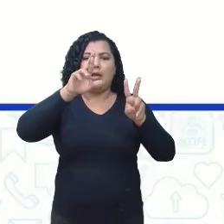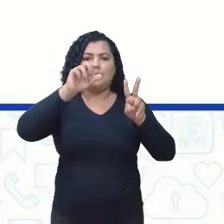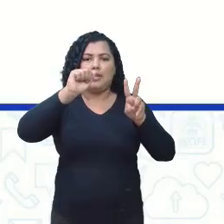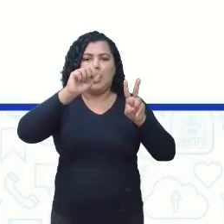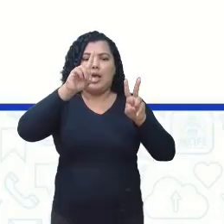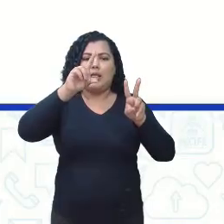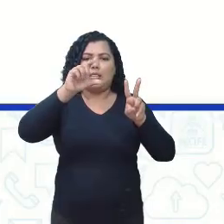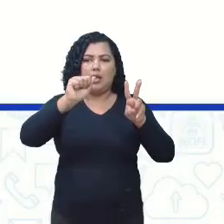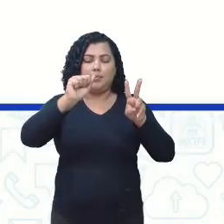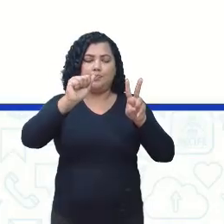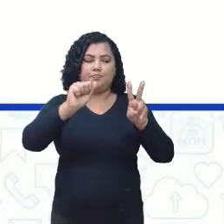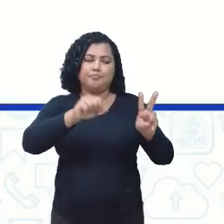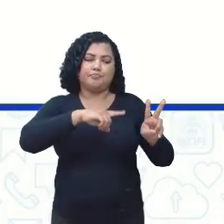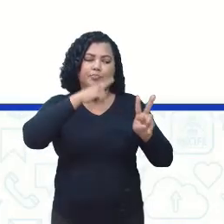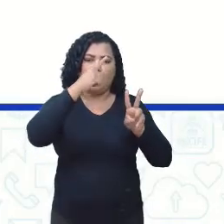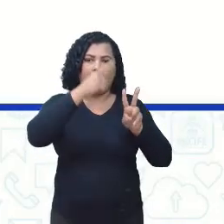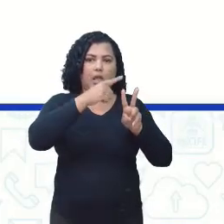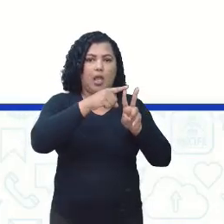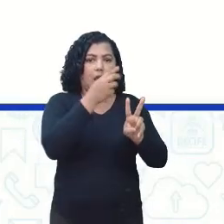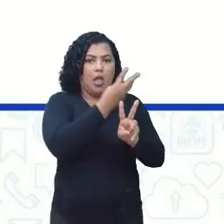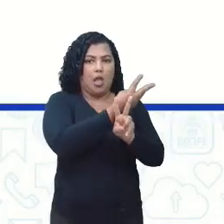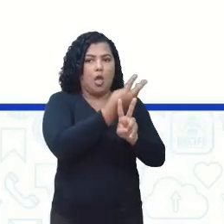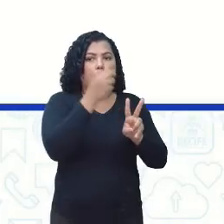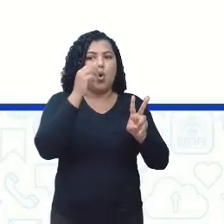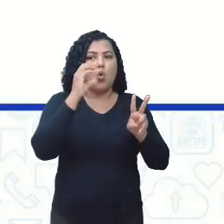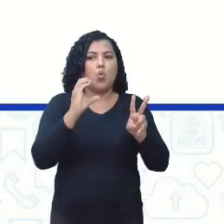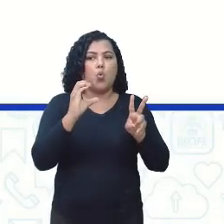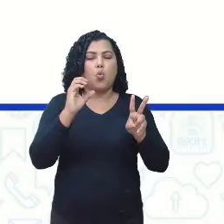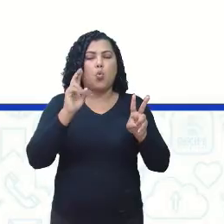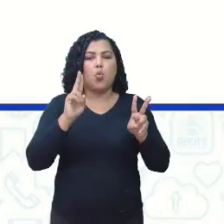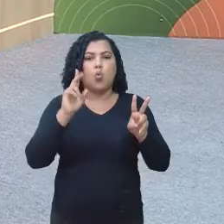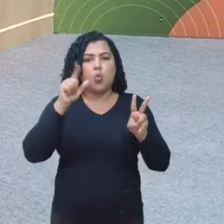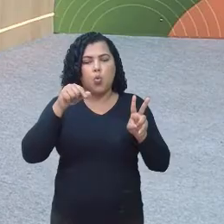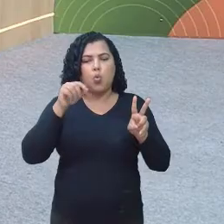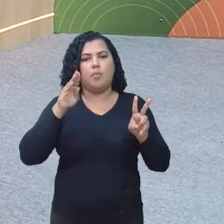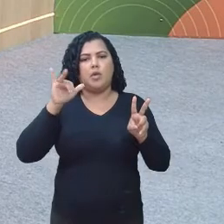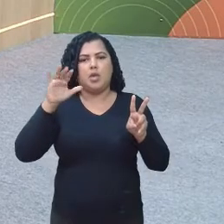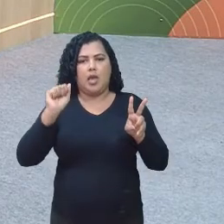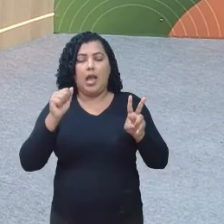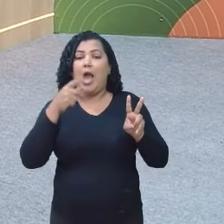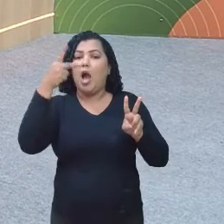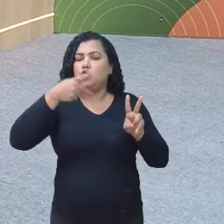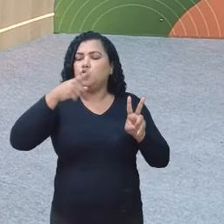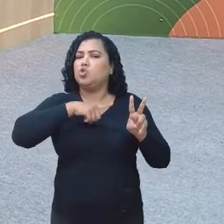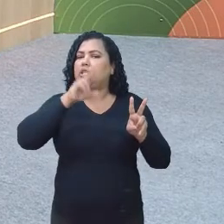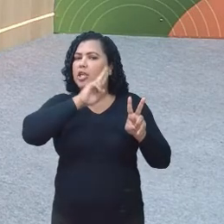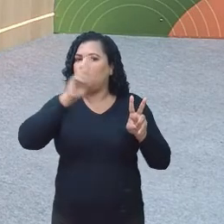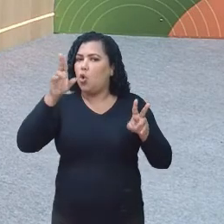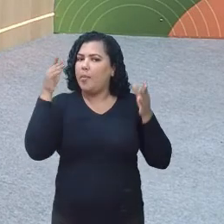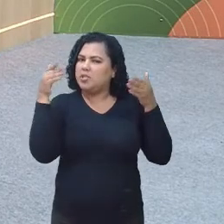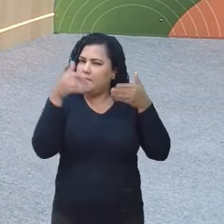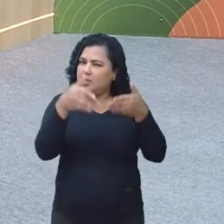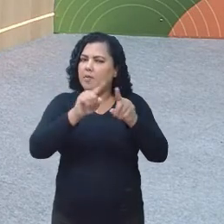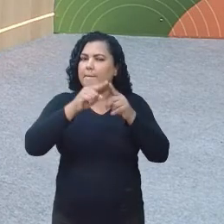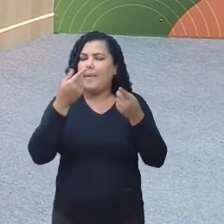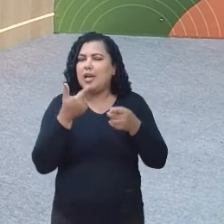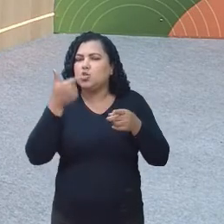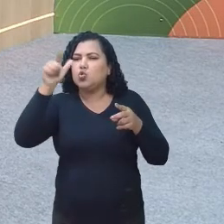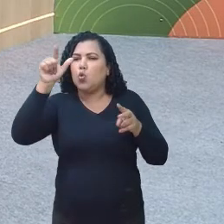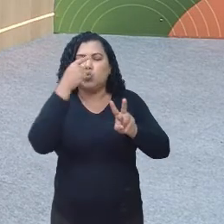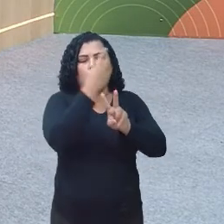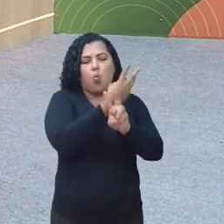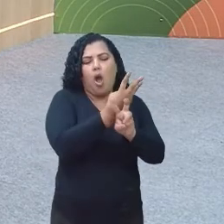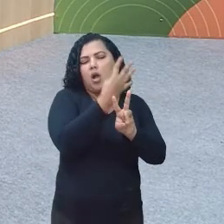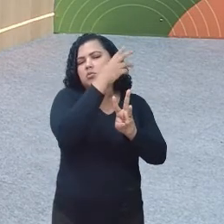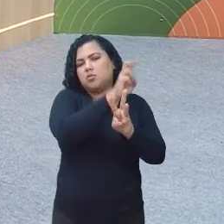nome específico. Se for 4, 5, você diz raiz quarta, raiz quinta, raiz sexta e assim segue. As únicas